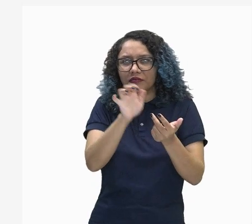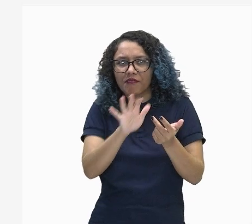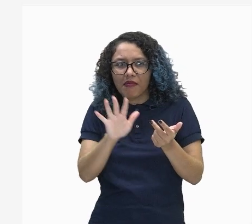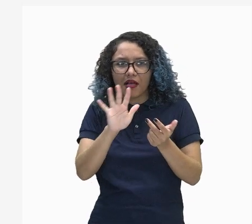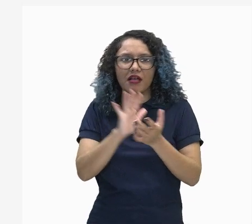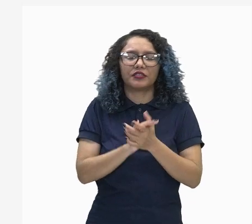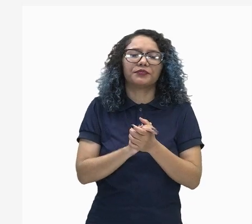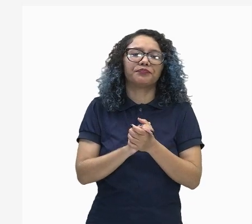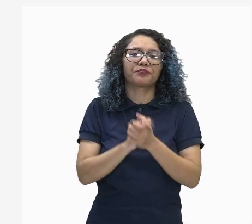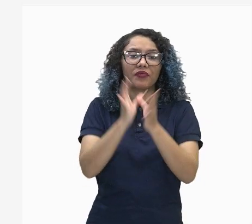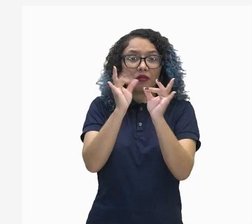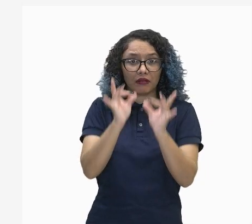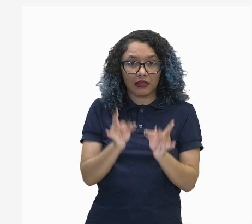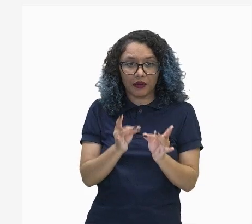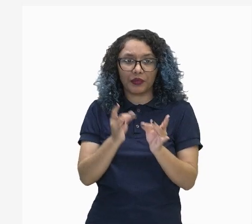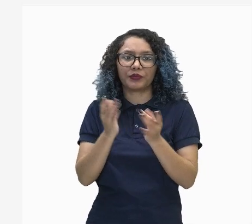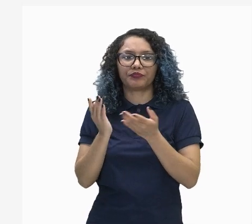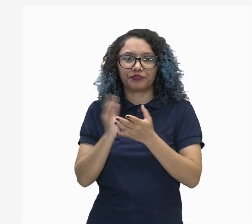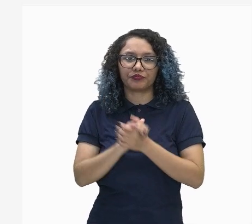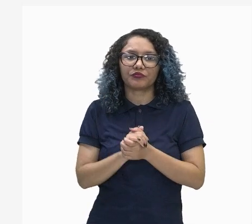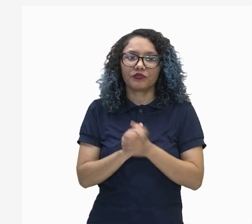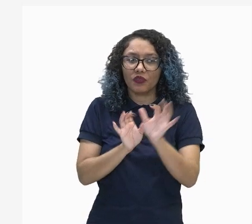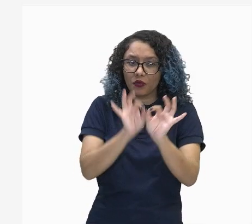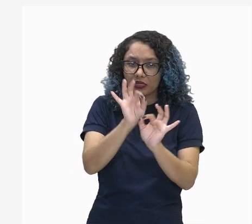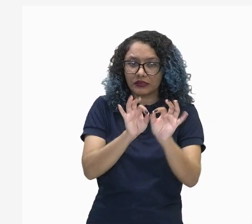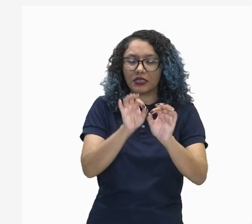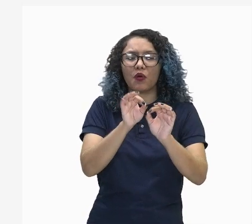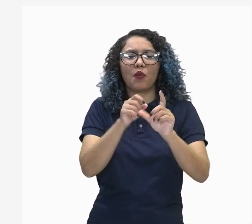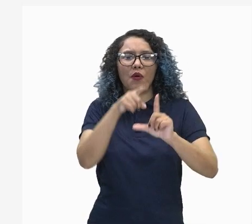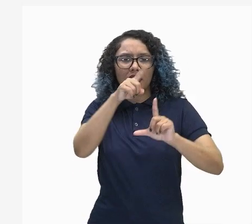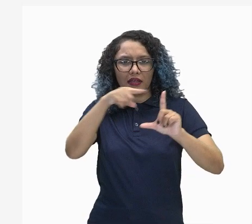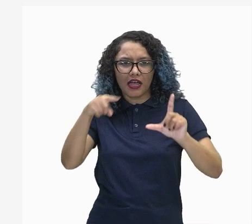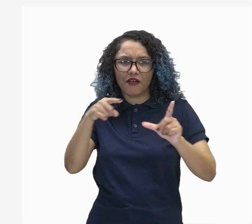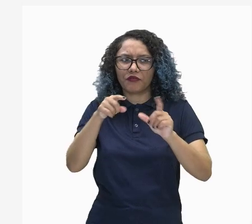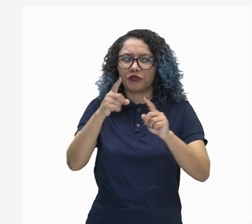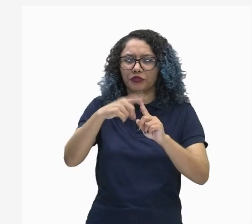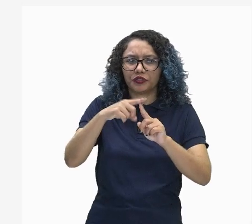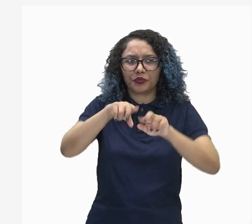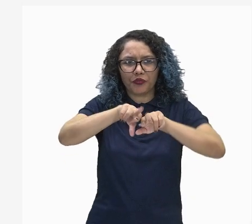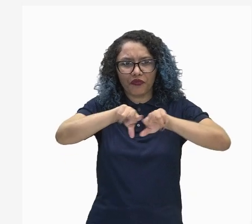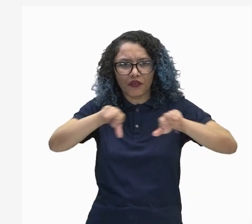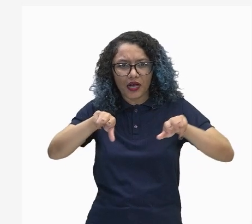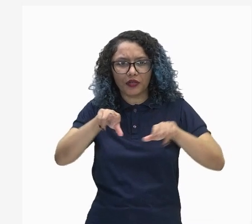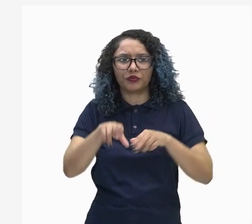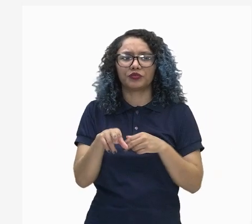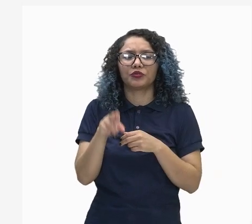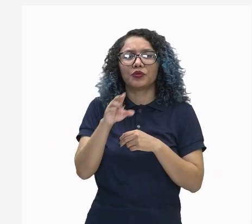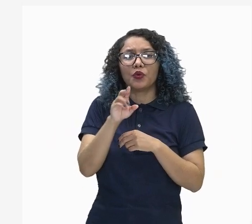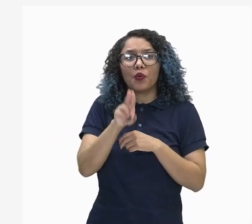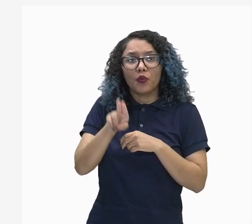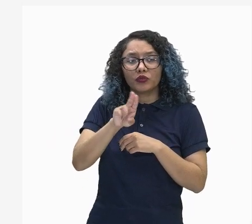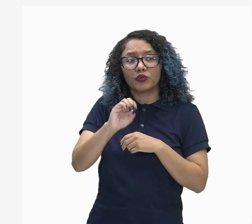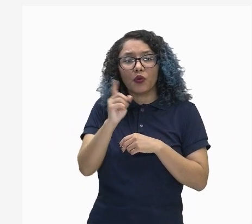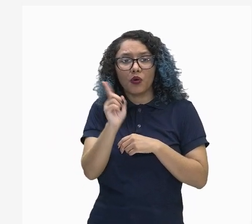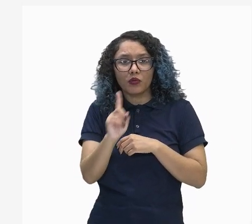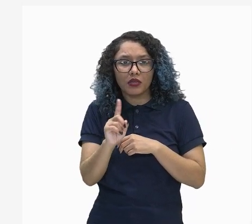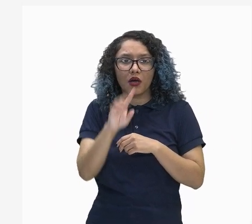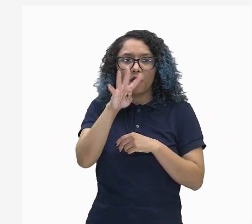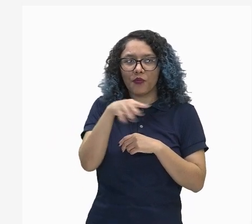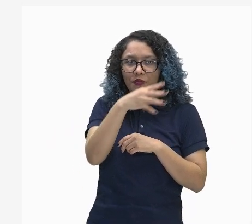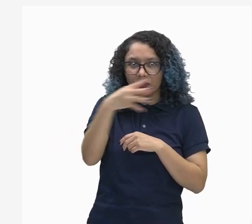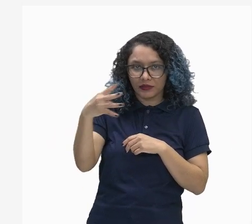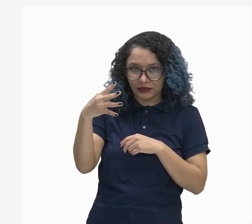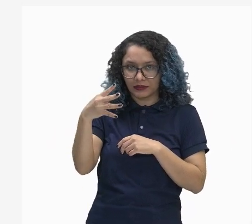E o detalhamento, construção de gráficos, colunas, setores, linhas, com ou sem uso de